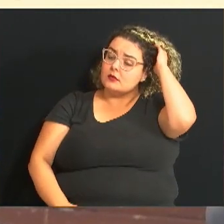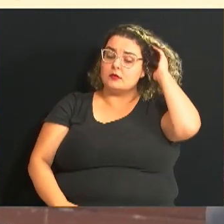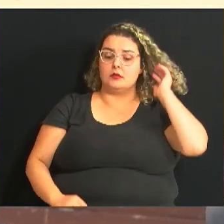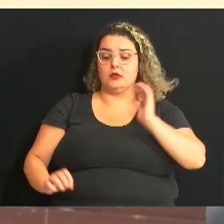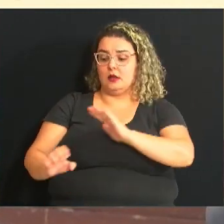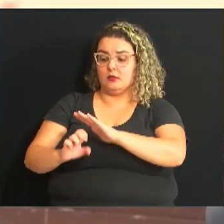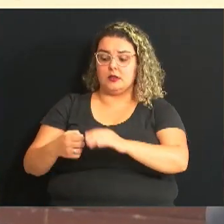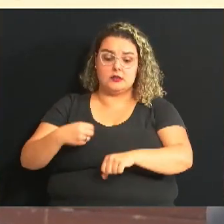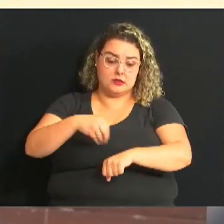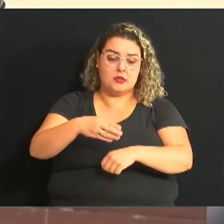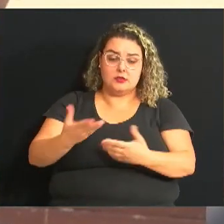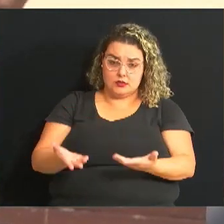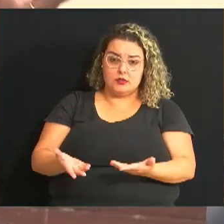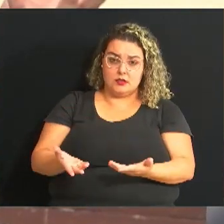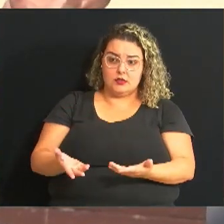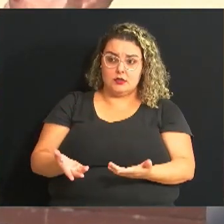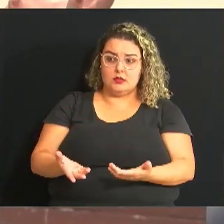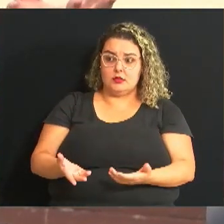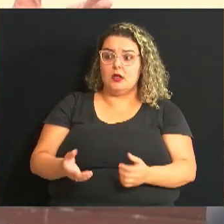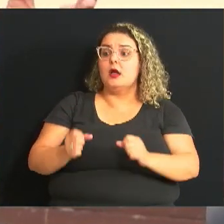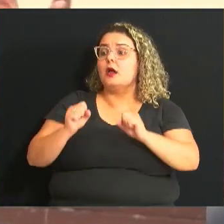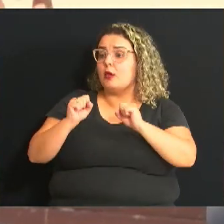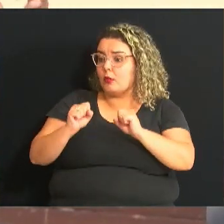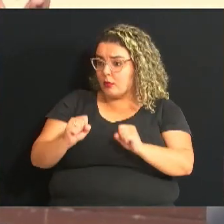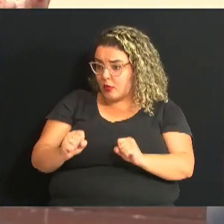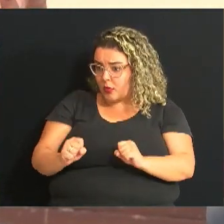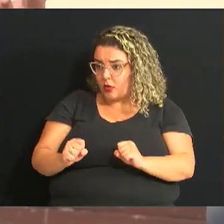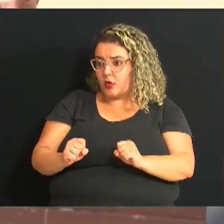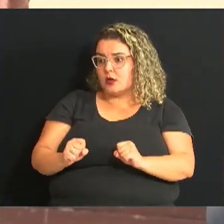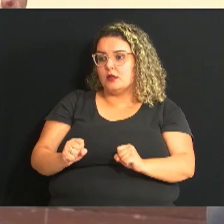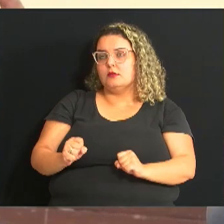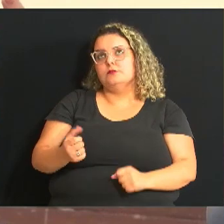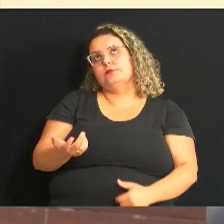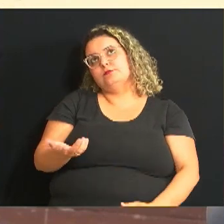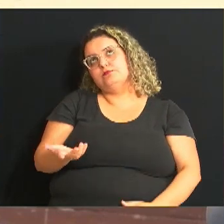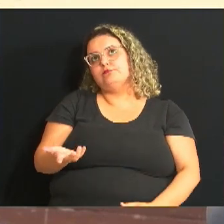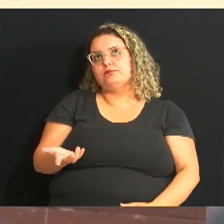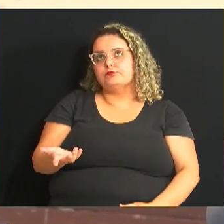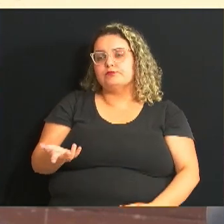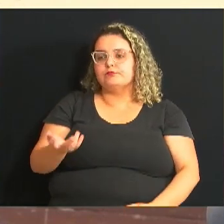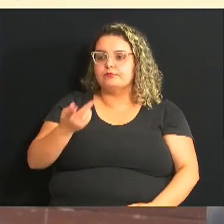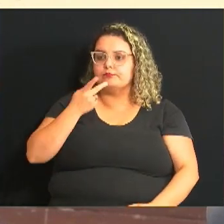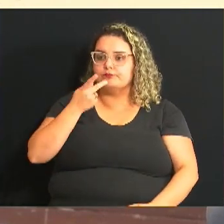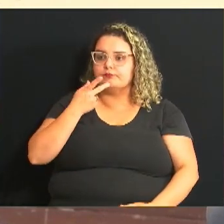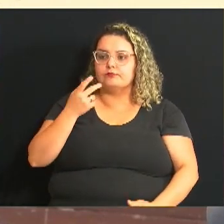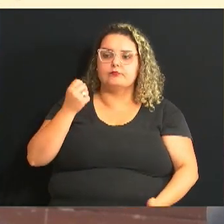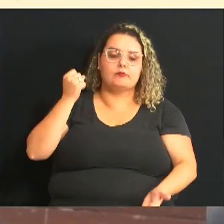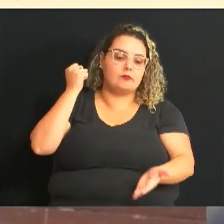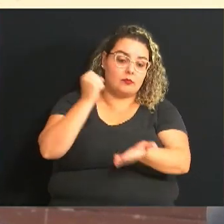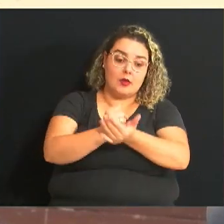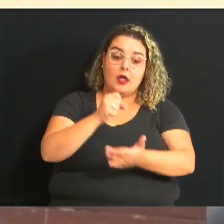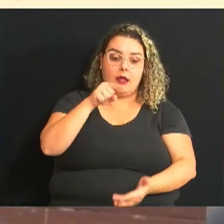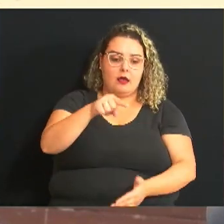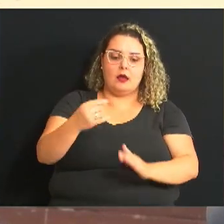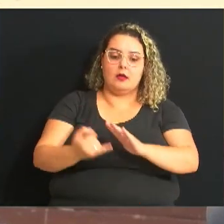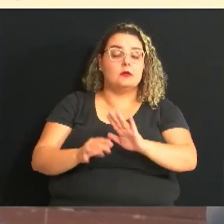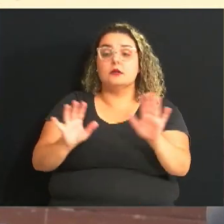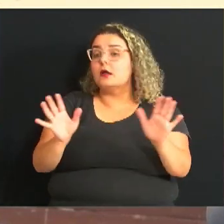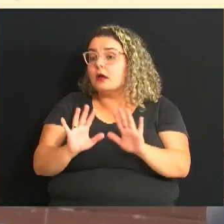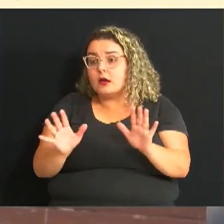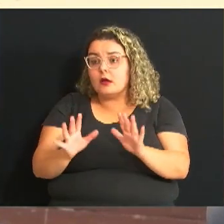indicando, entendeu? Sim, sim. Ela pode, não que como fala, uma coisa carimbada, não é isso,